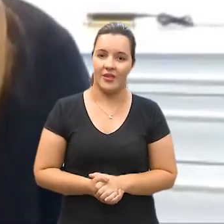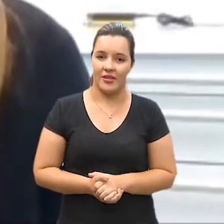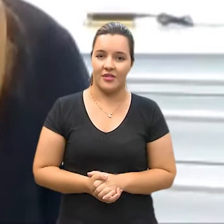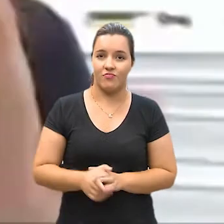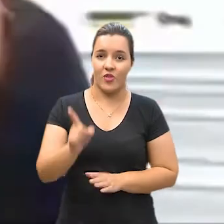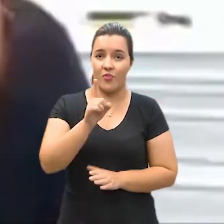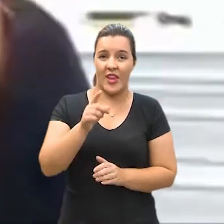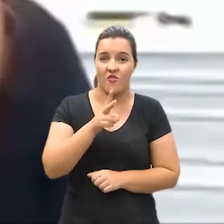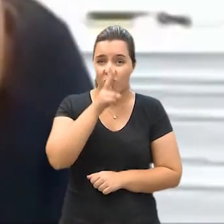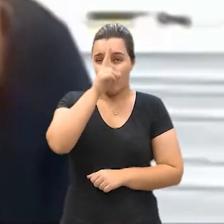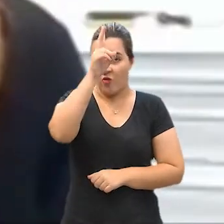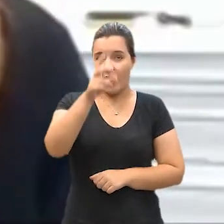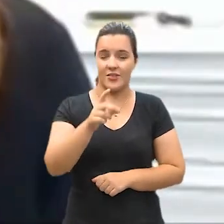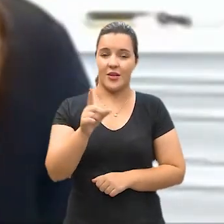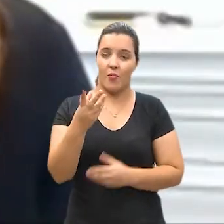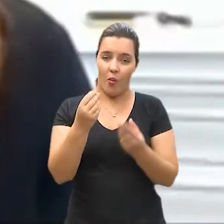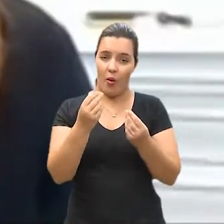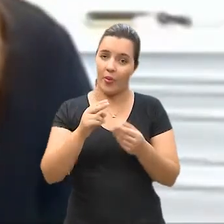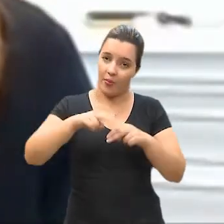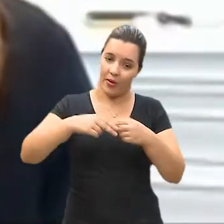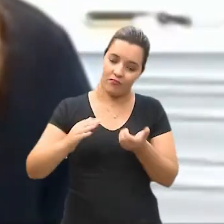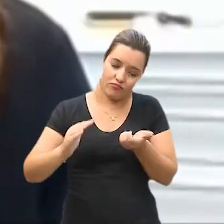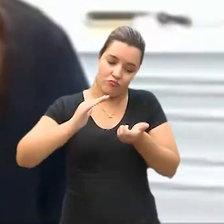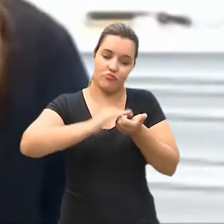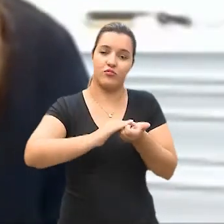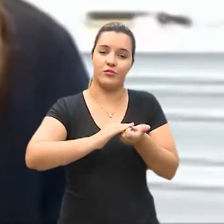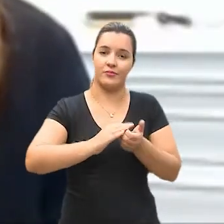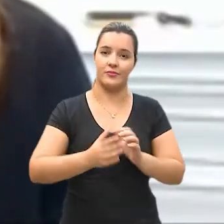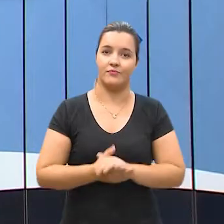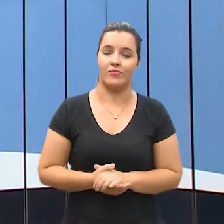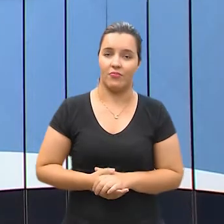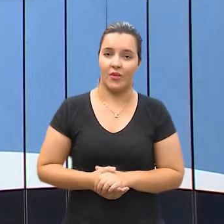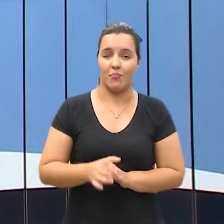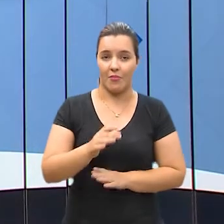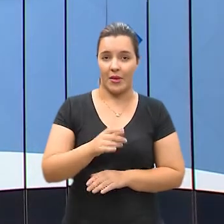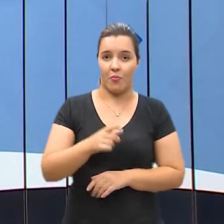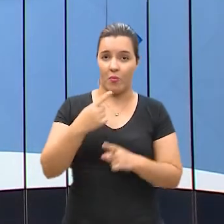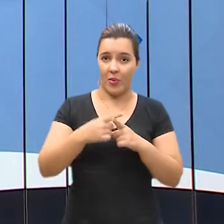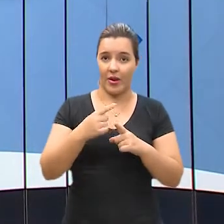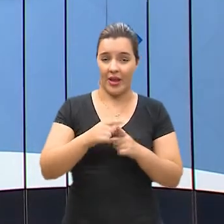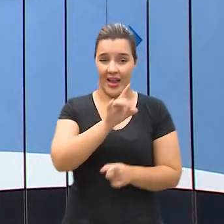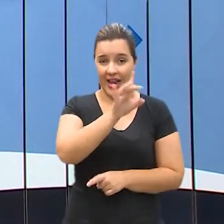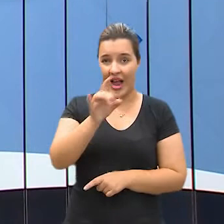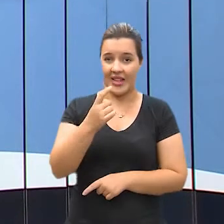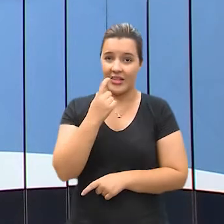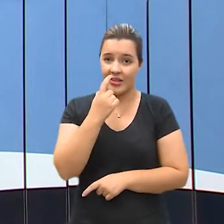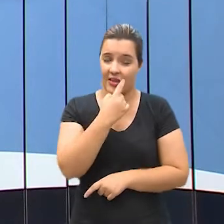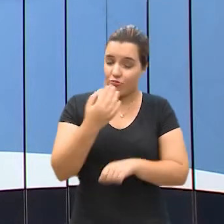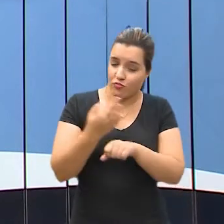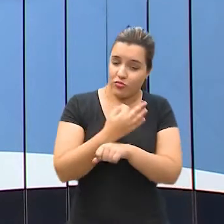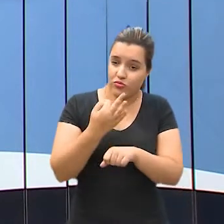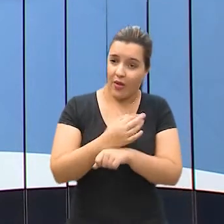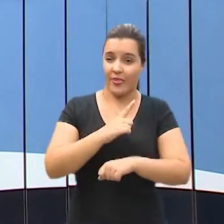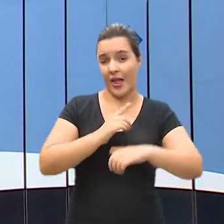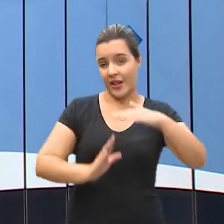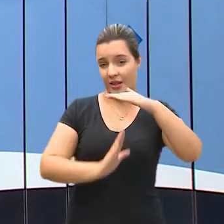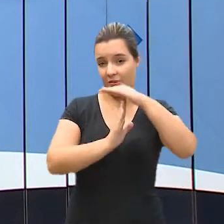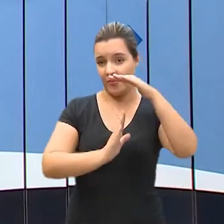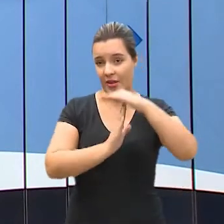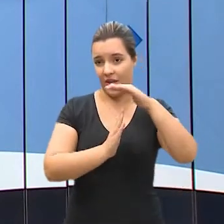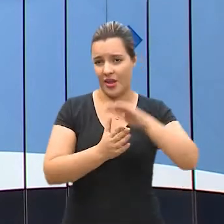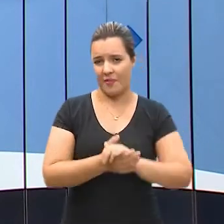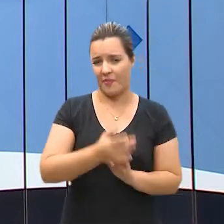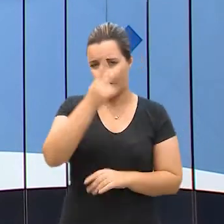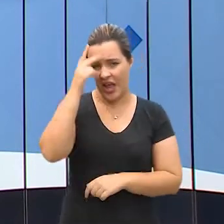nenhuma força além do que o dente já aguenta. E, doutora, aí a senhora, a pessoa dorme com isso ou usa